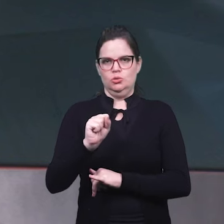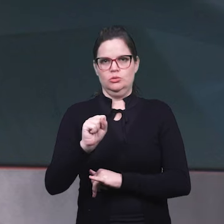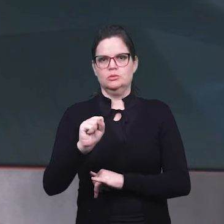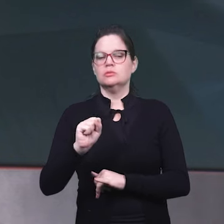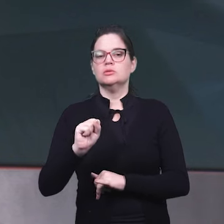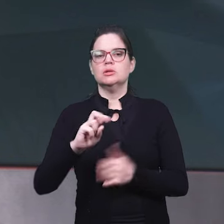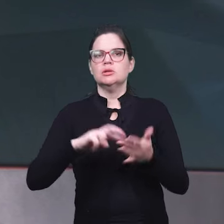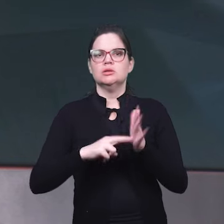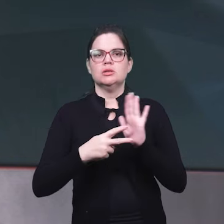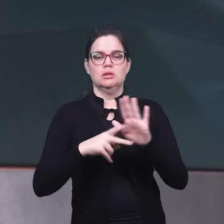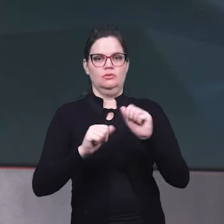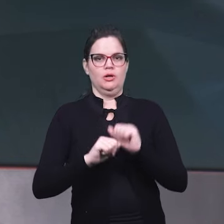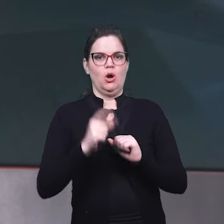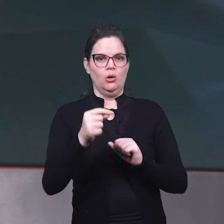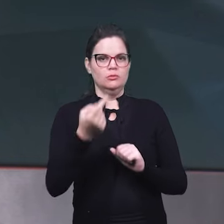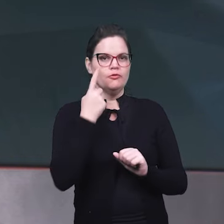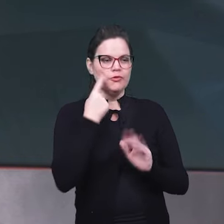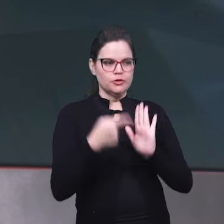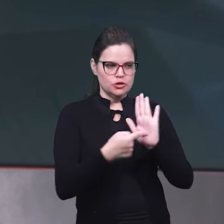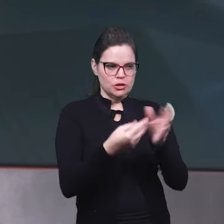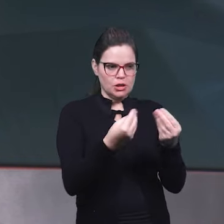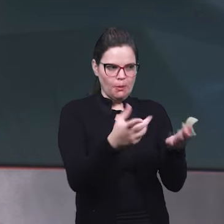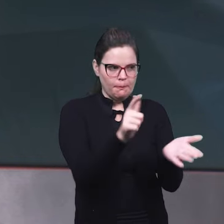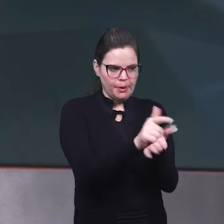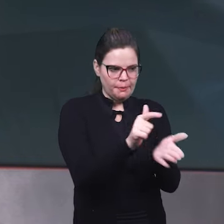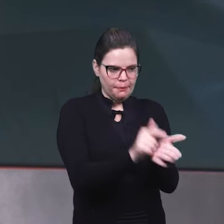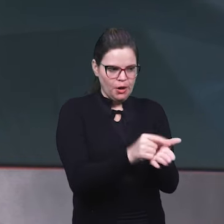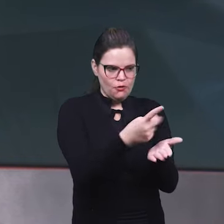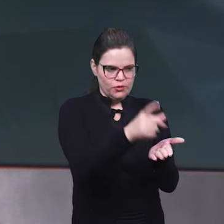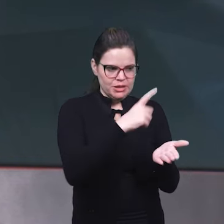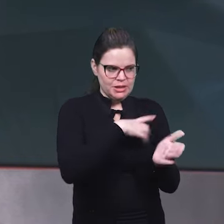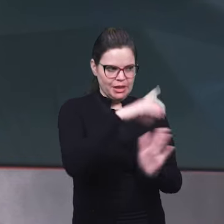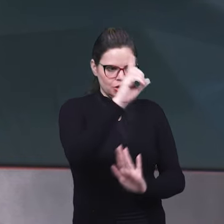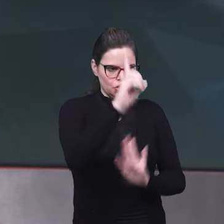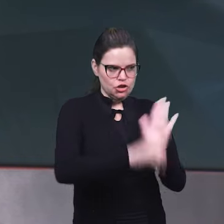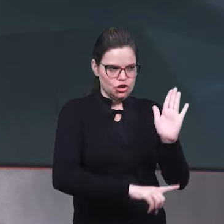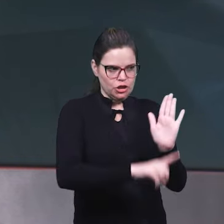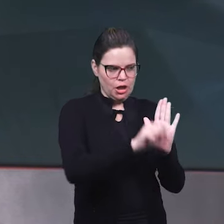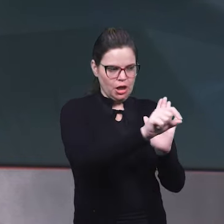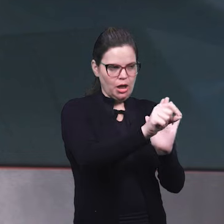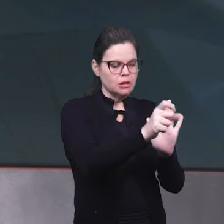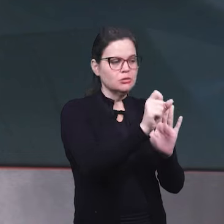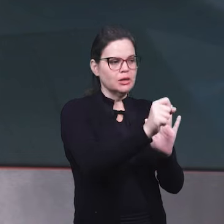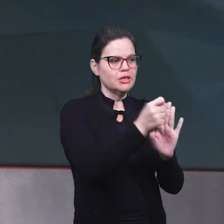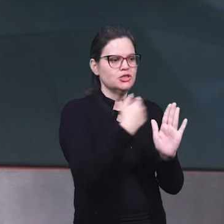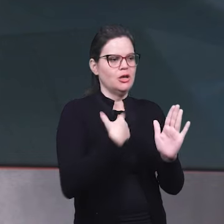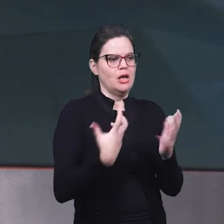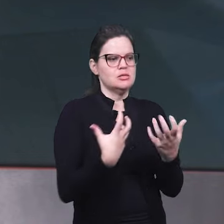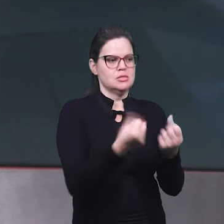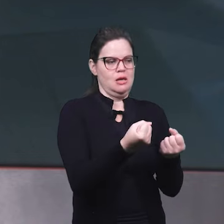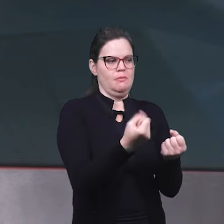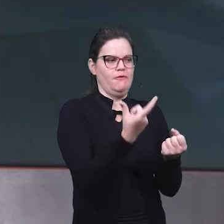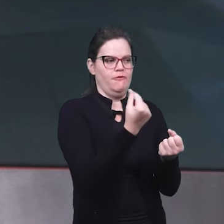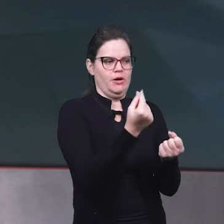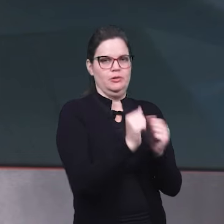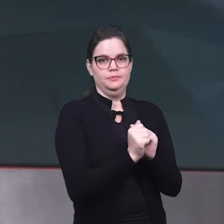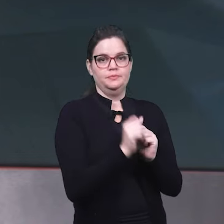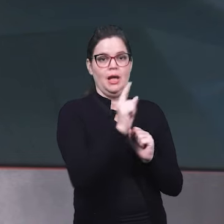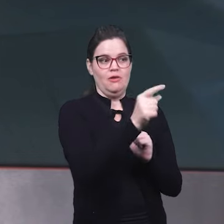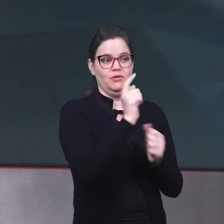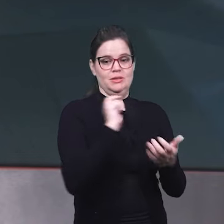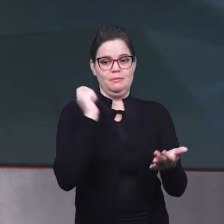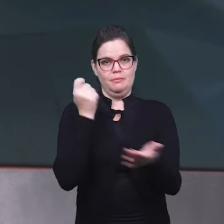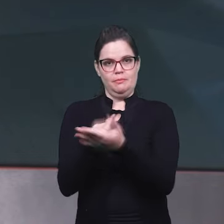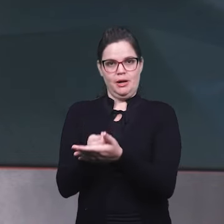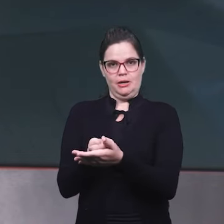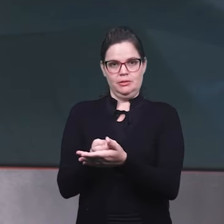aqui um papel que te dá direito a receber do governo X. E você entra com aquele dinheiro.